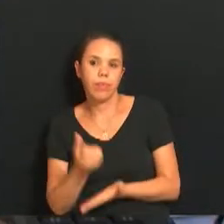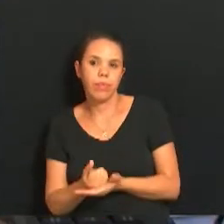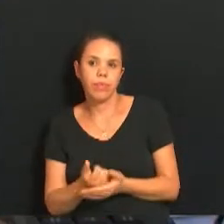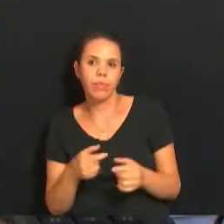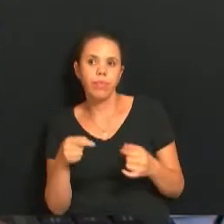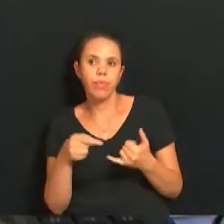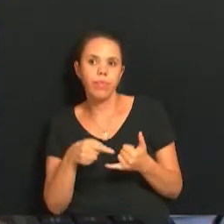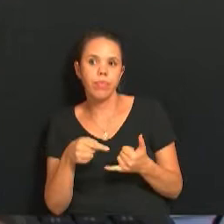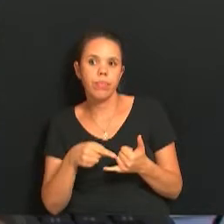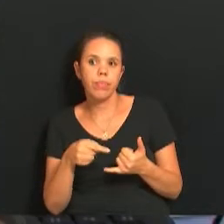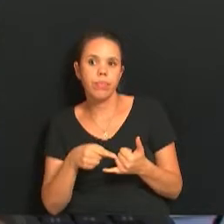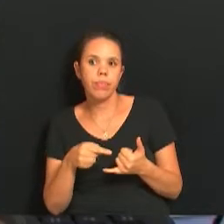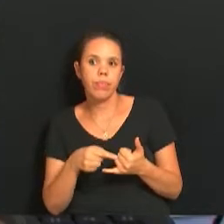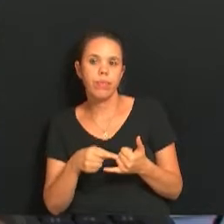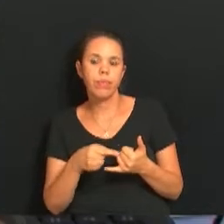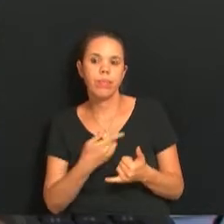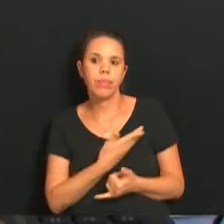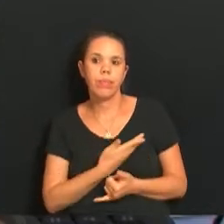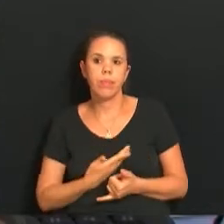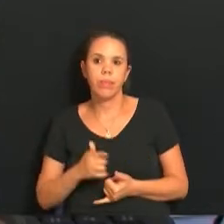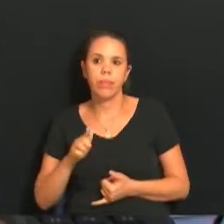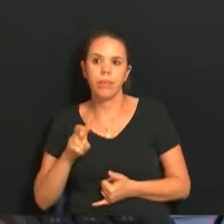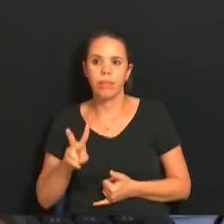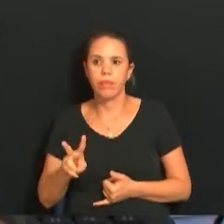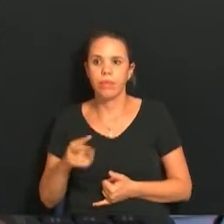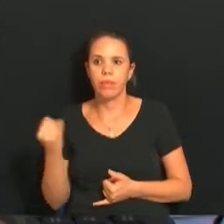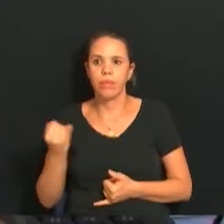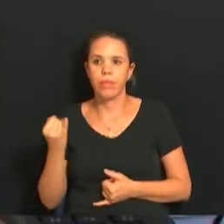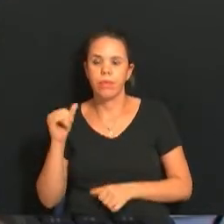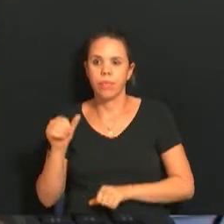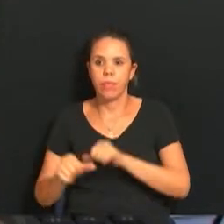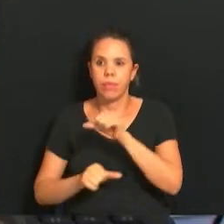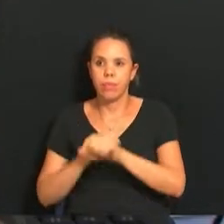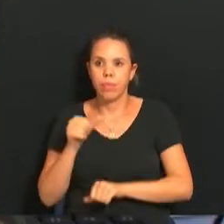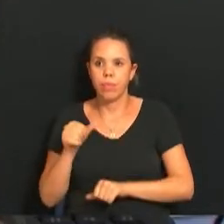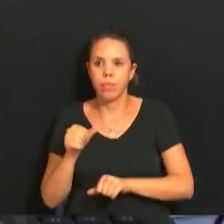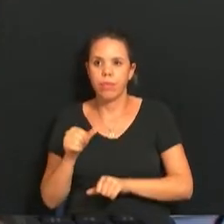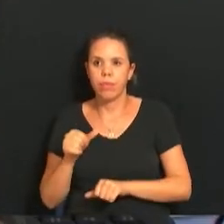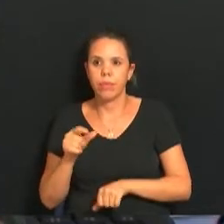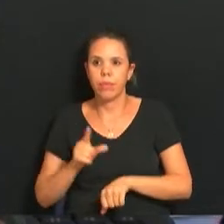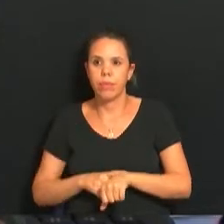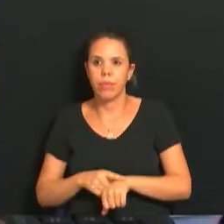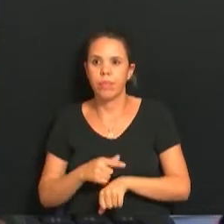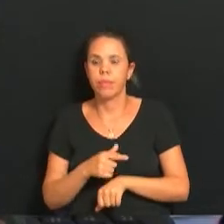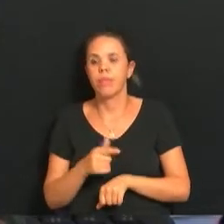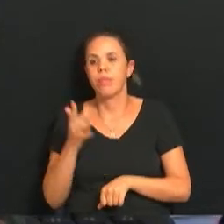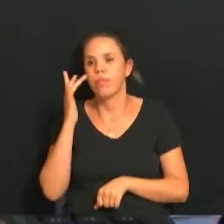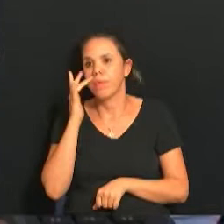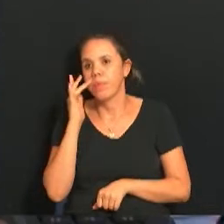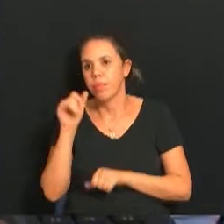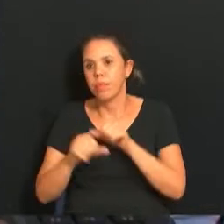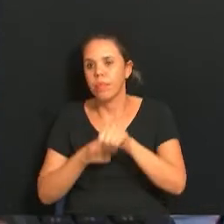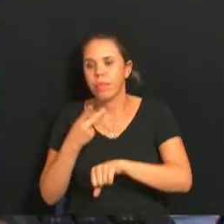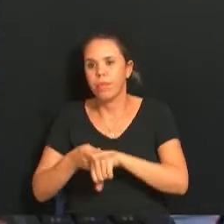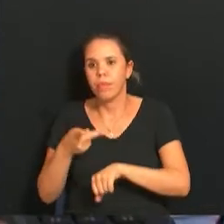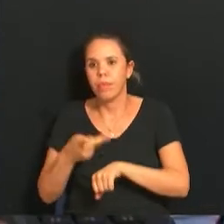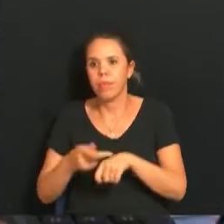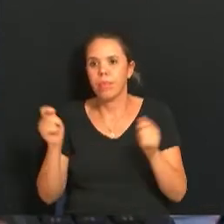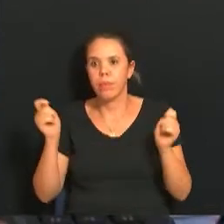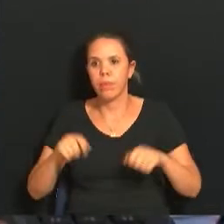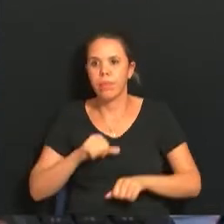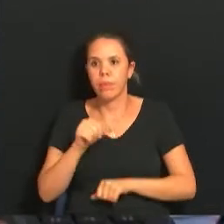do gov.br. Importantíssimo para alteração de nível para o prata ou para o ouro. Tá, que vai ser possível fazer todas